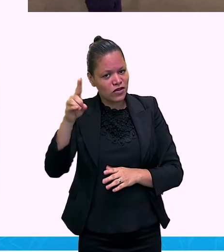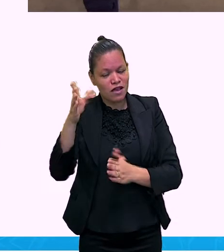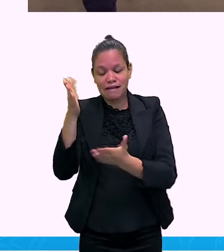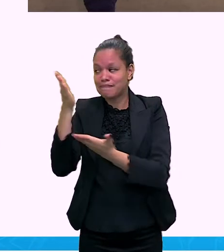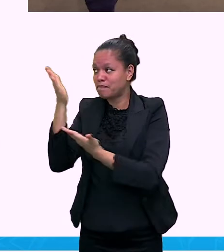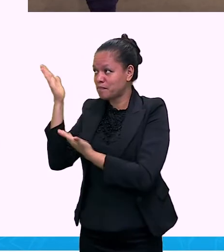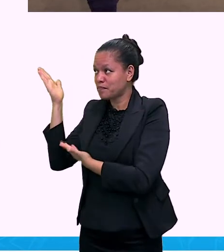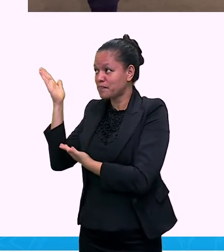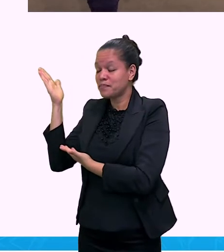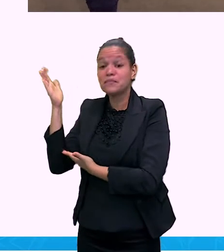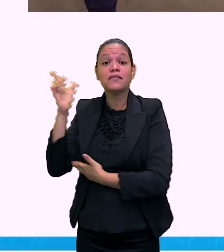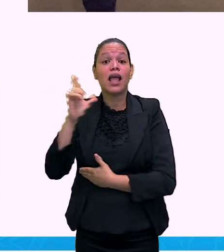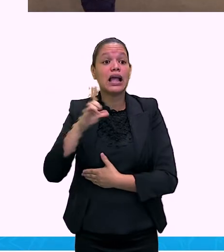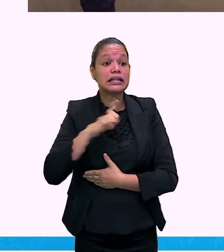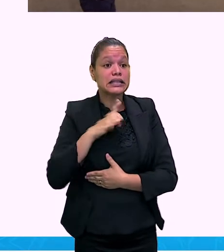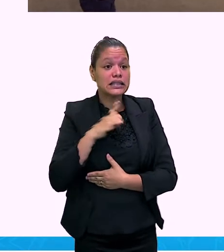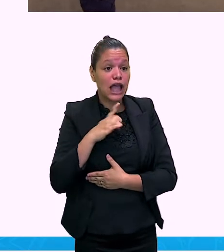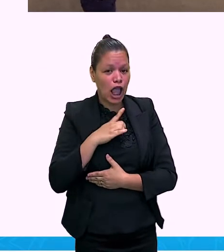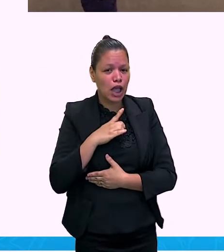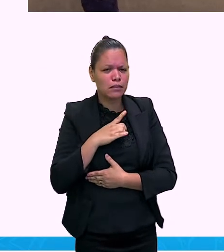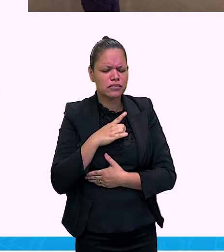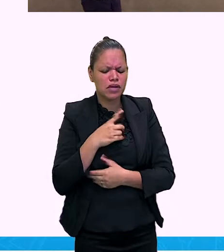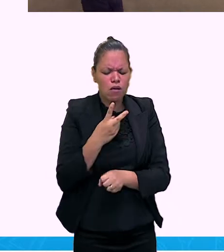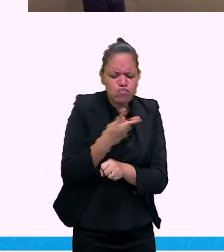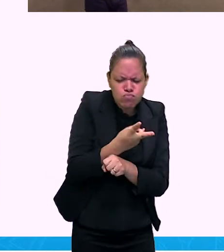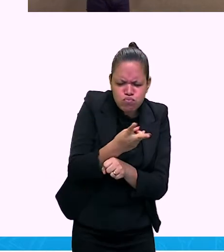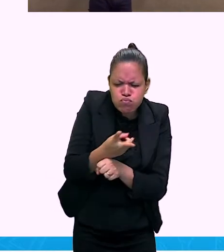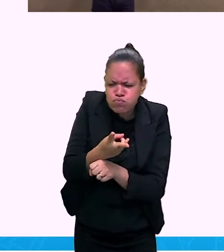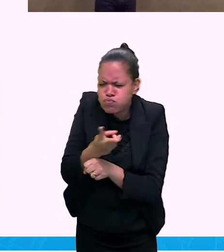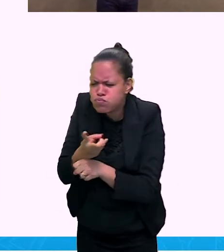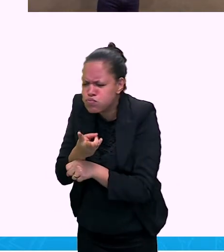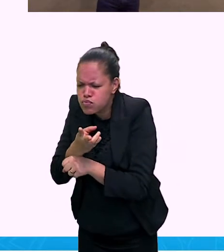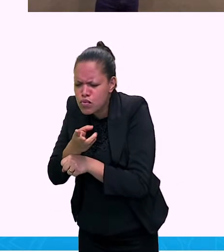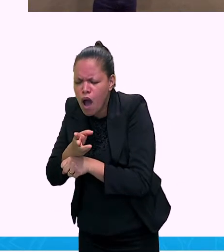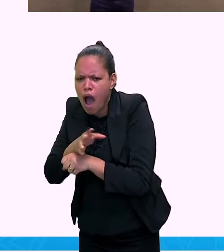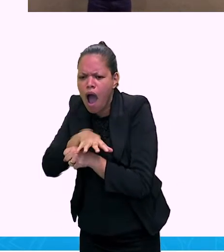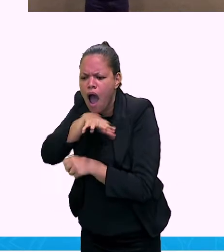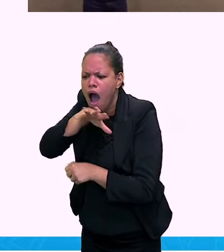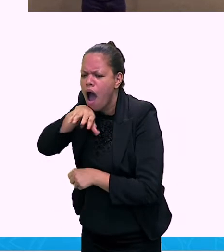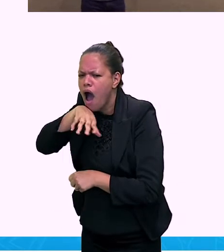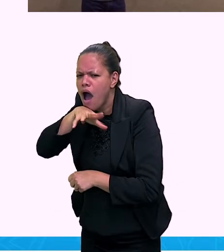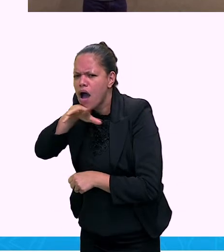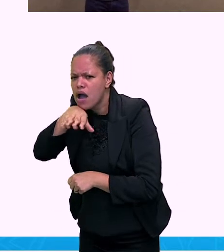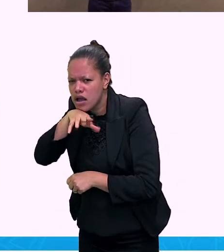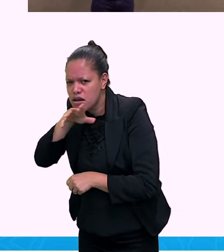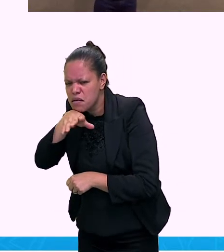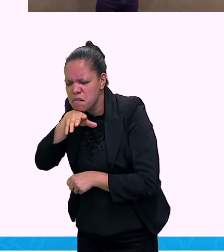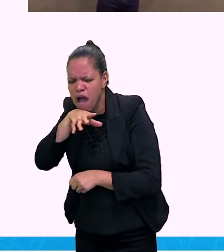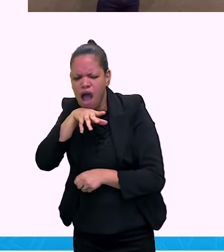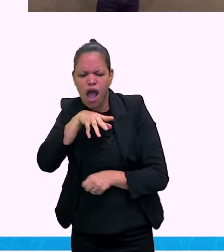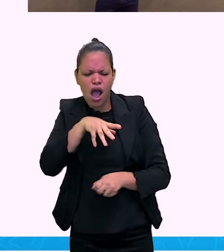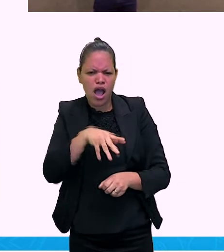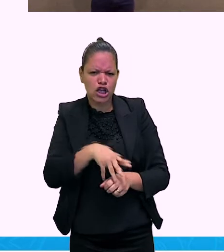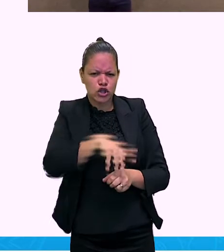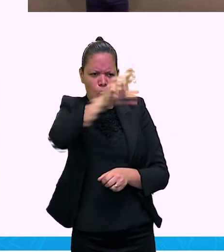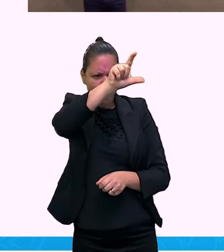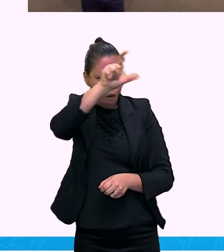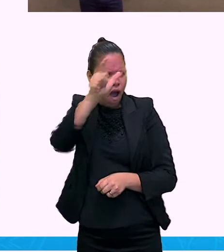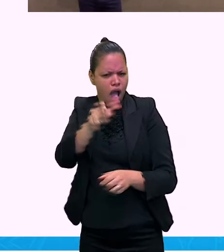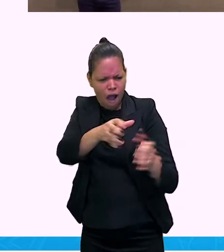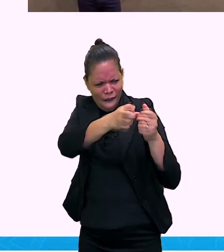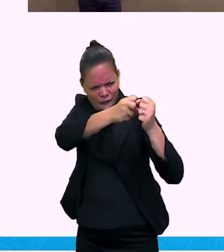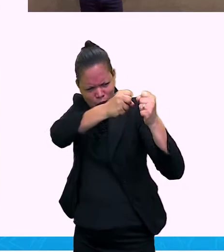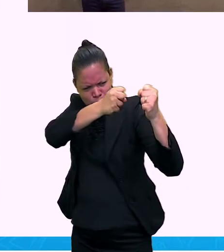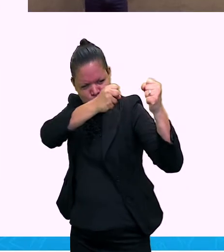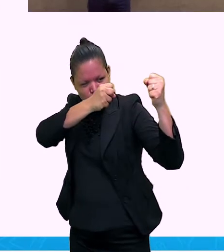na primeira imagem aqui eles fazendo a caça, usando aí, né, no texto falando sobre o arco e a flecha, né, como principal